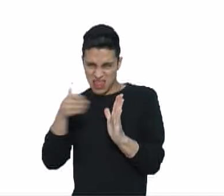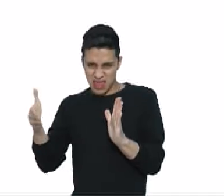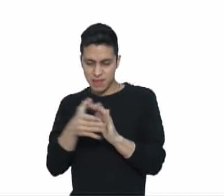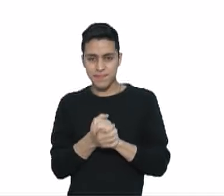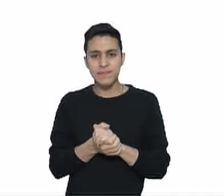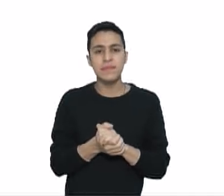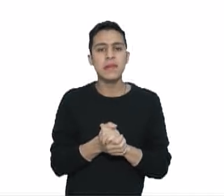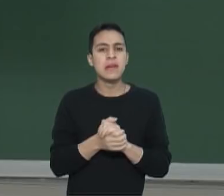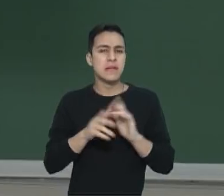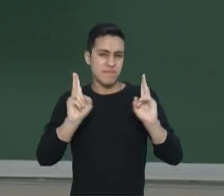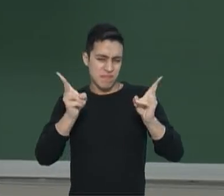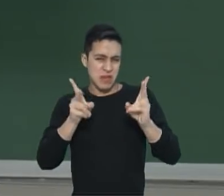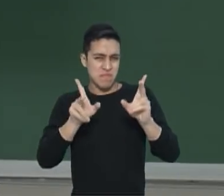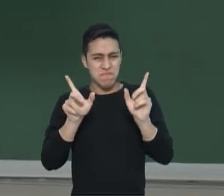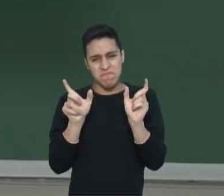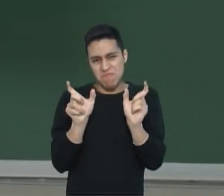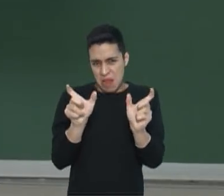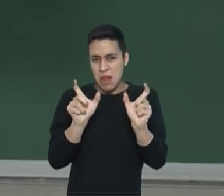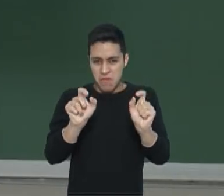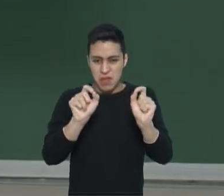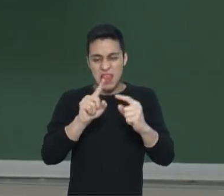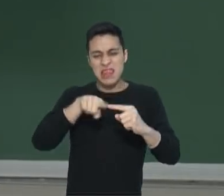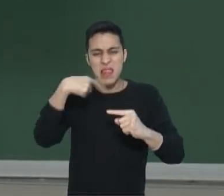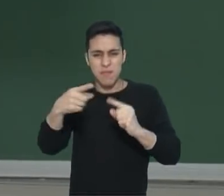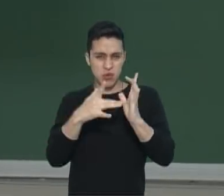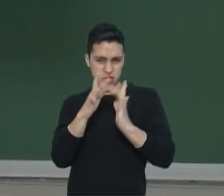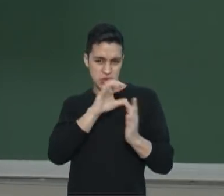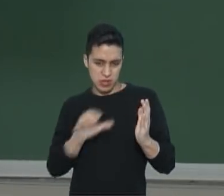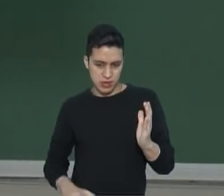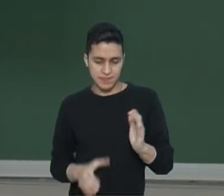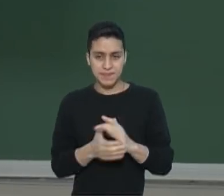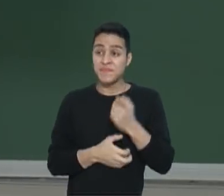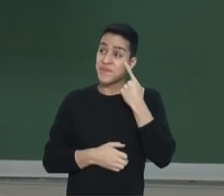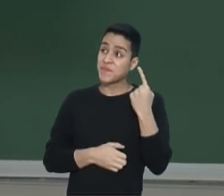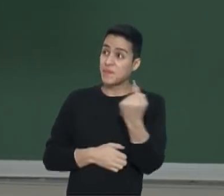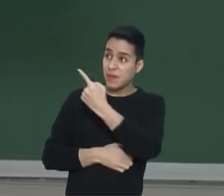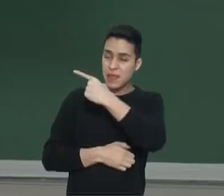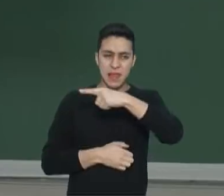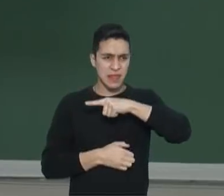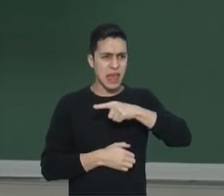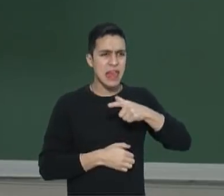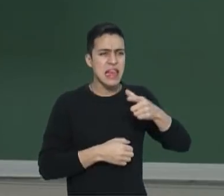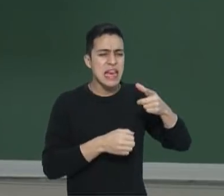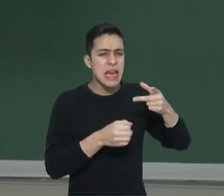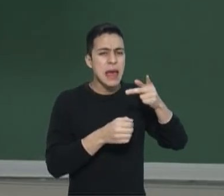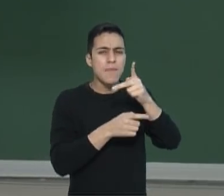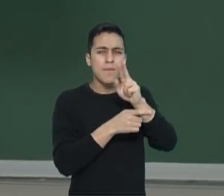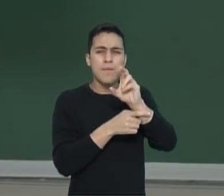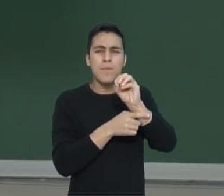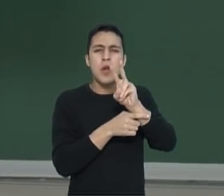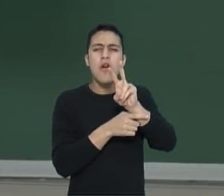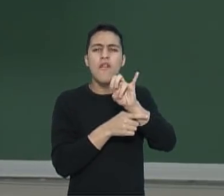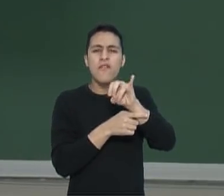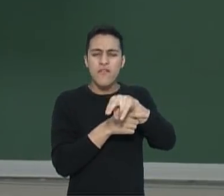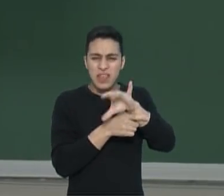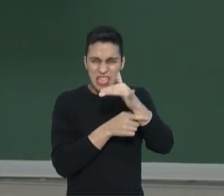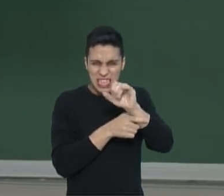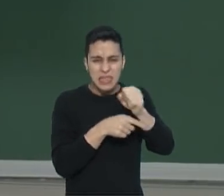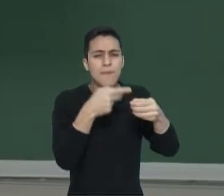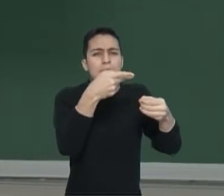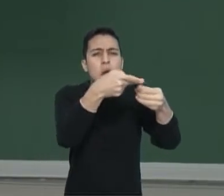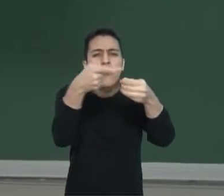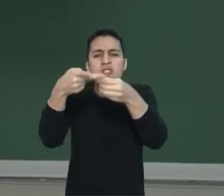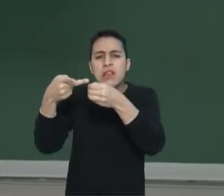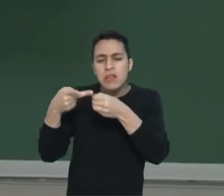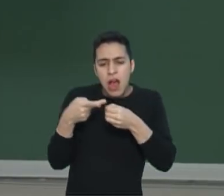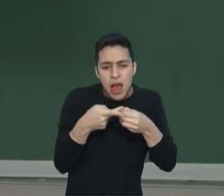né? Mas é a mesma coisa, então, pós Jesus Cristo. Então a gente tem aqui as províncias senatoriais, as